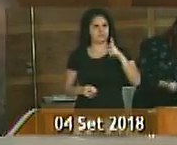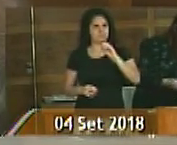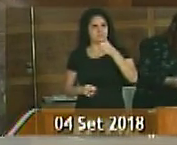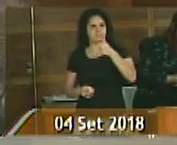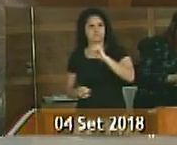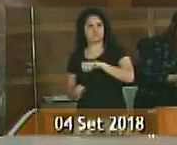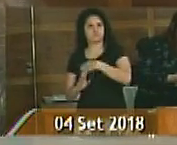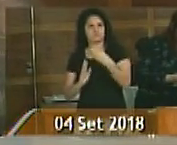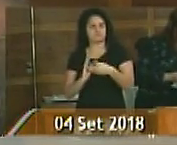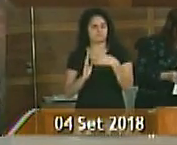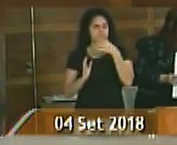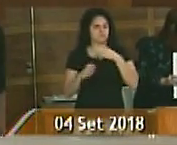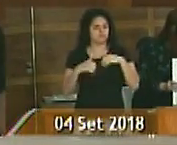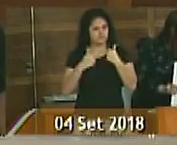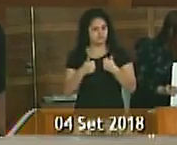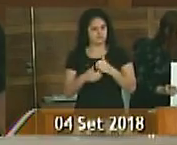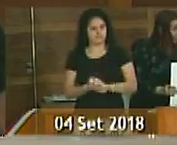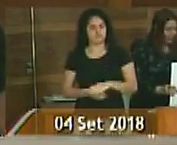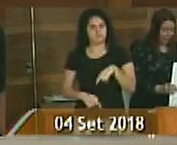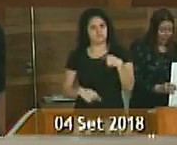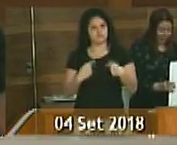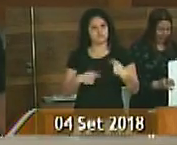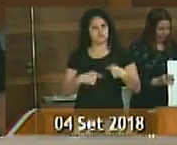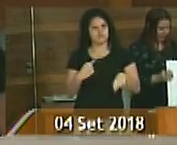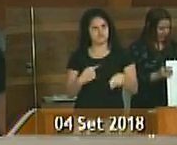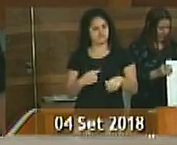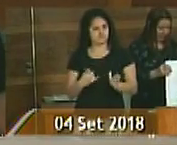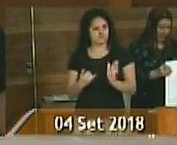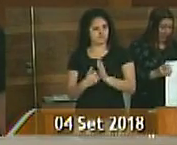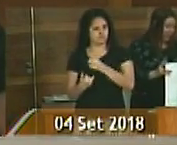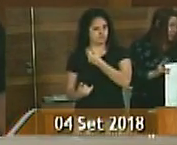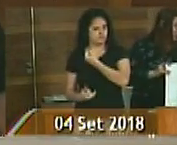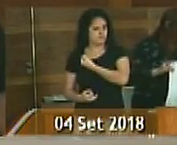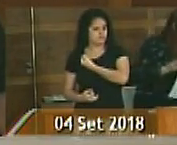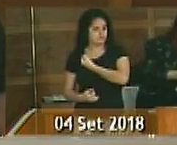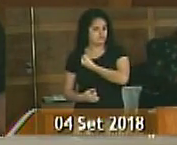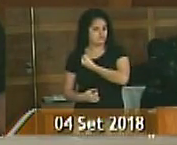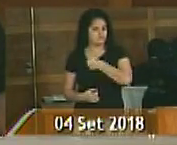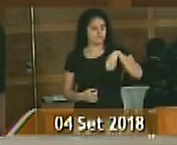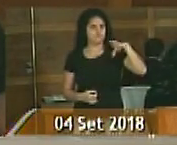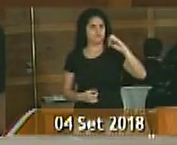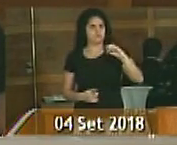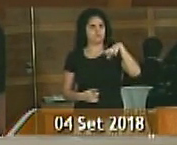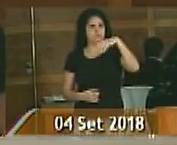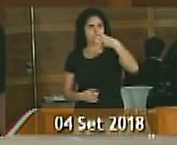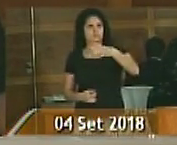tendo sido aprovado por unanimidade de voto. Em discussão única, requerimento de número